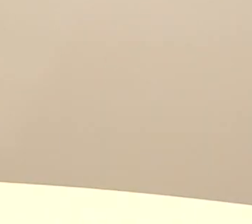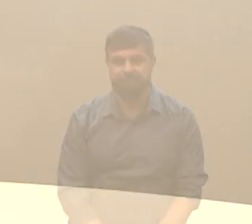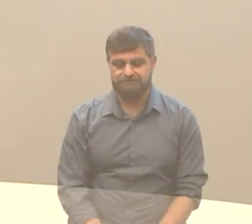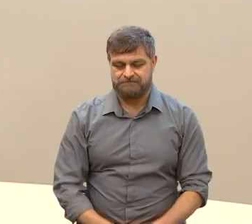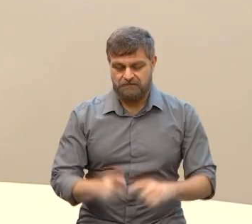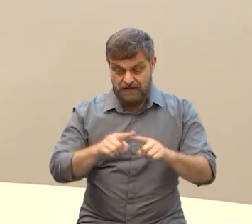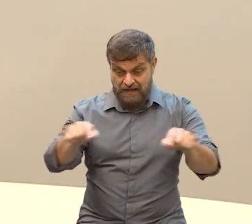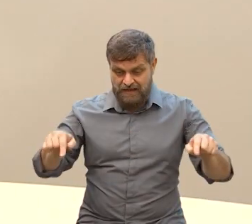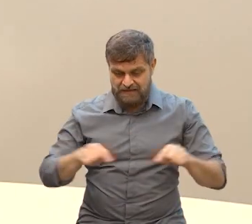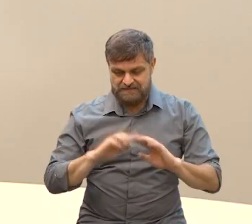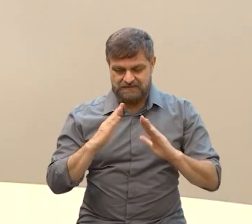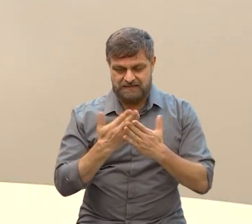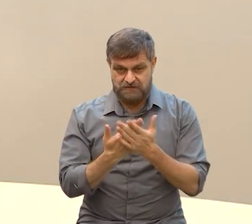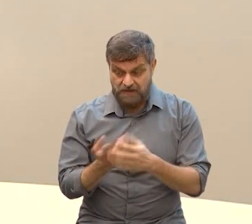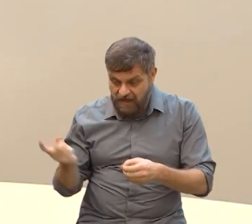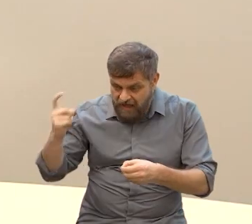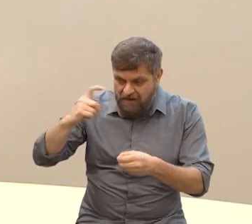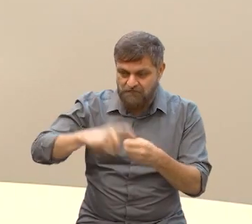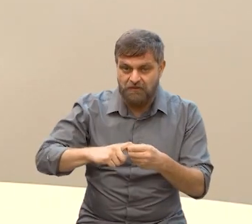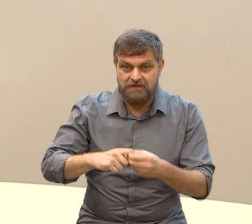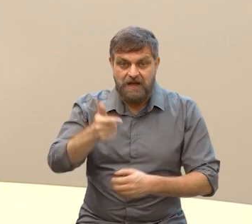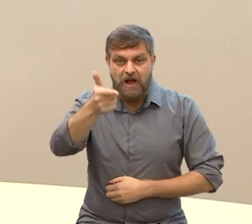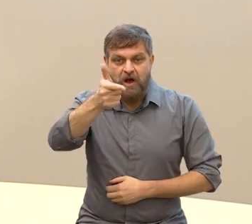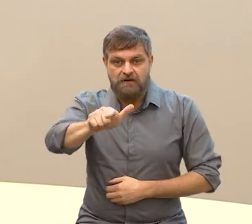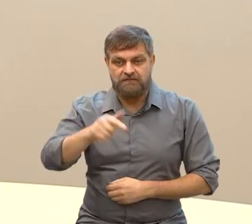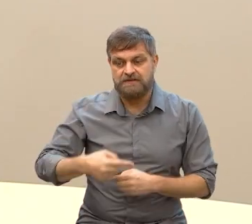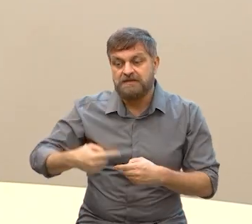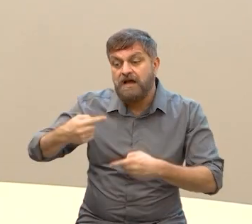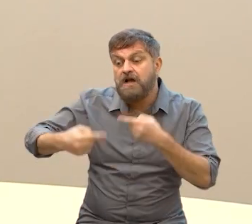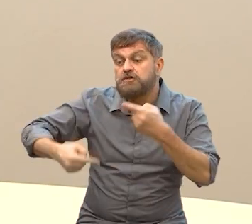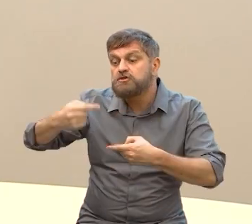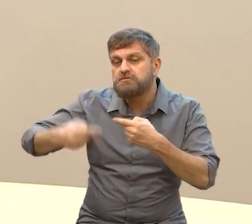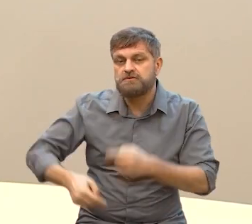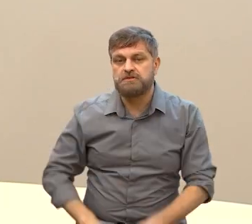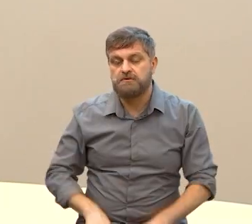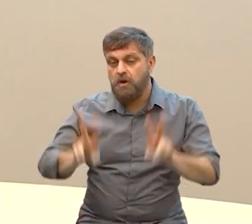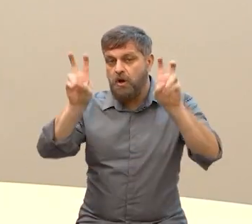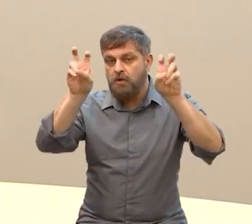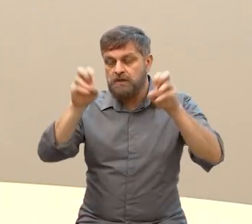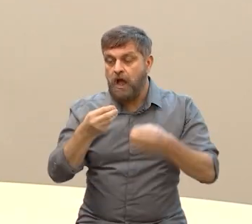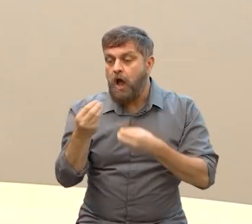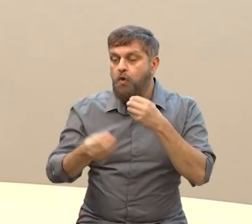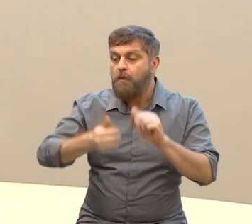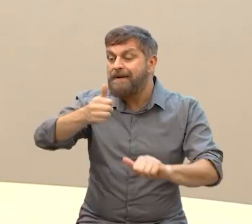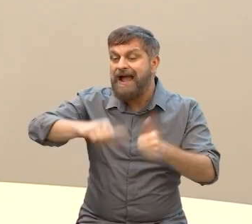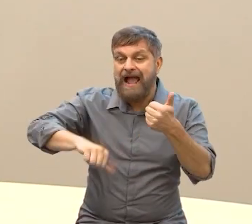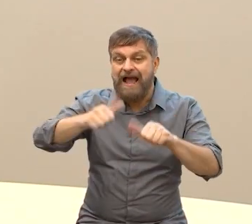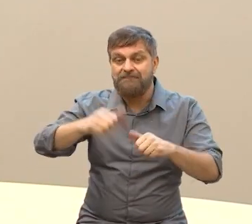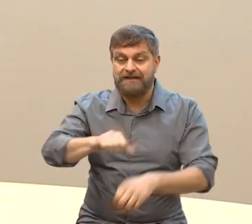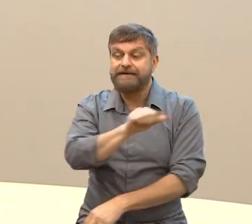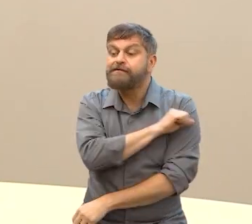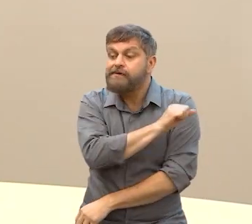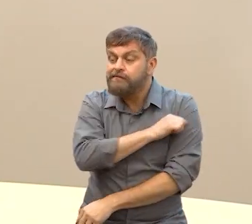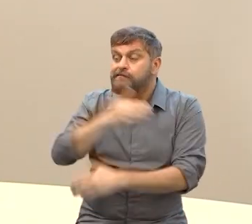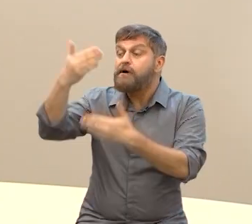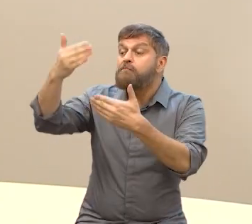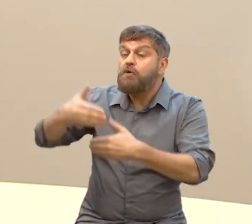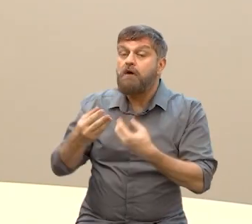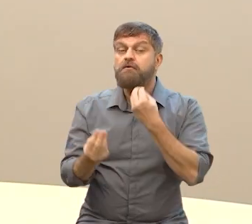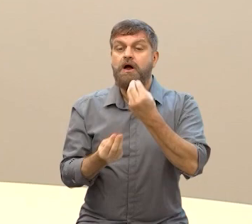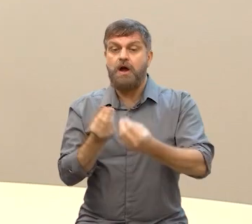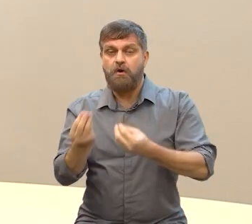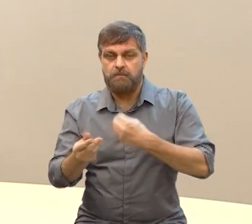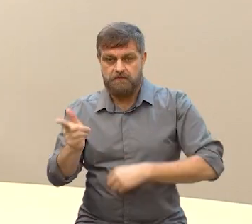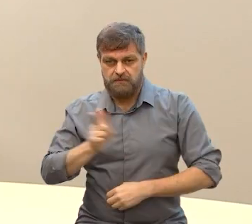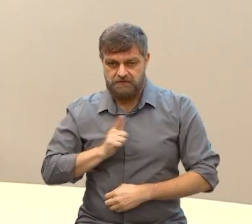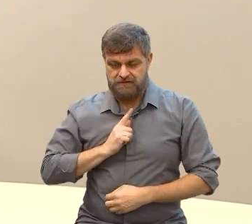Sala de Aula está de volta, a gente está discutindo aqui a metodologia de avaliação, como é que se avalia um estudante. Continua aqui